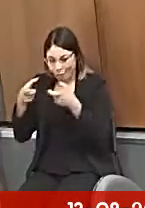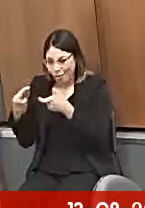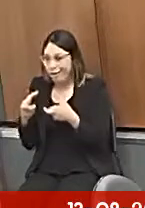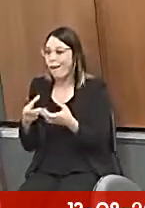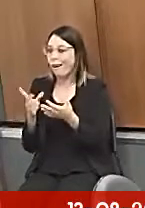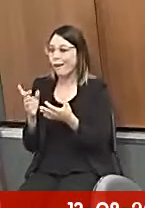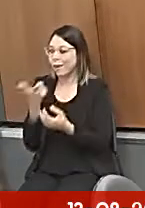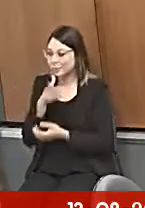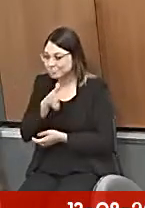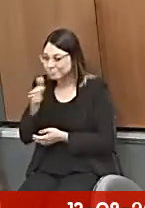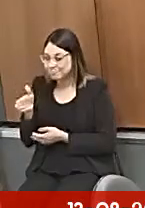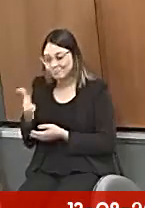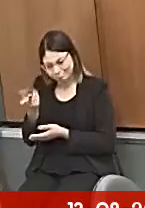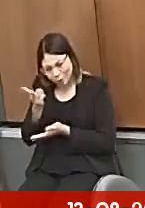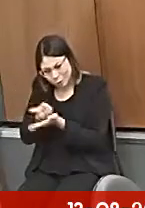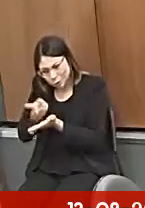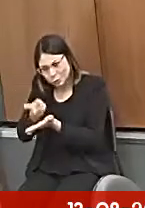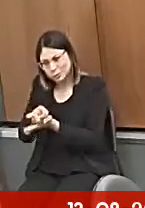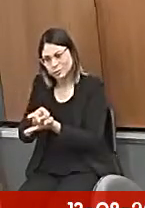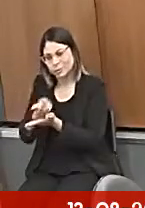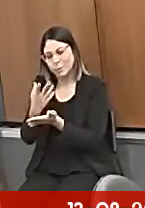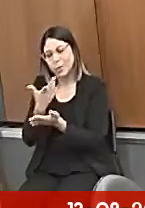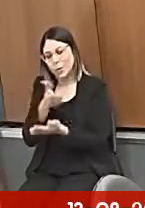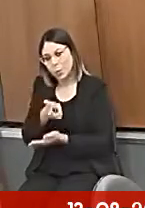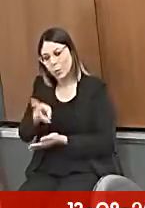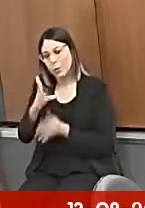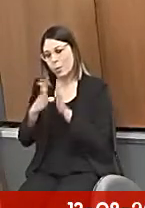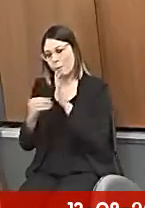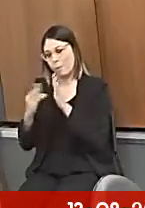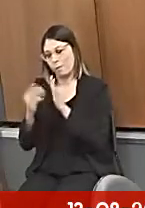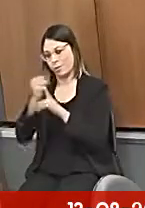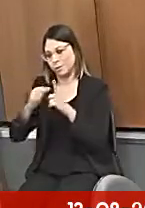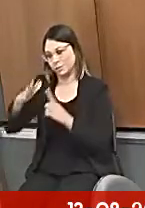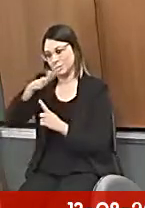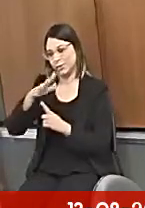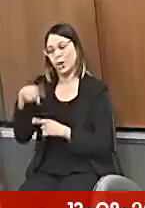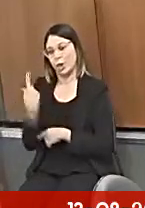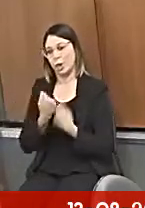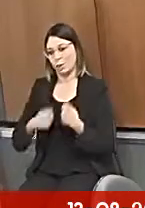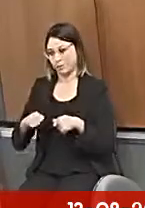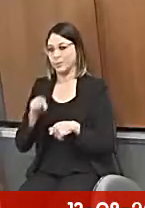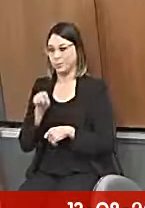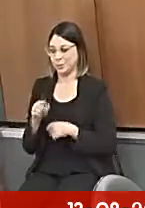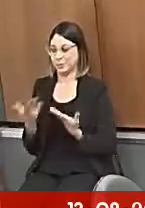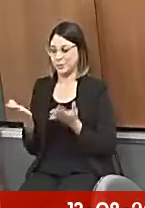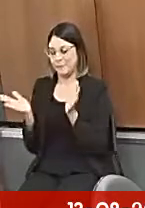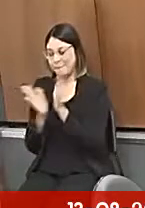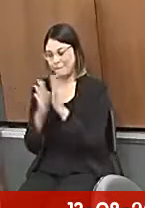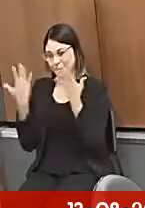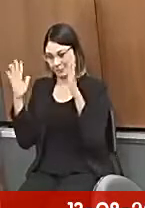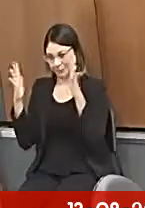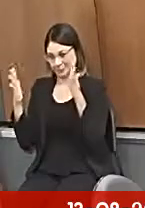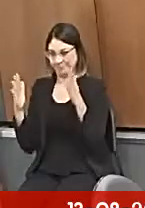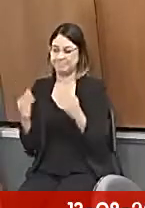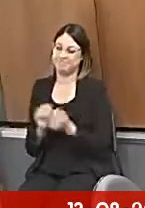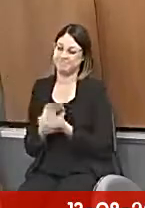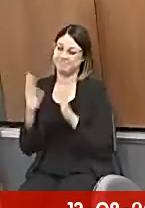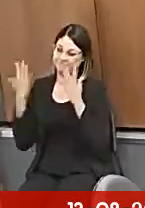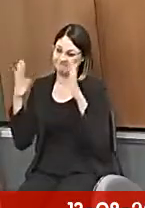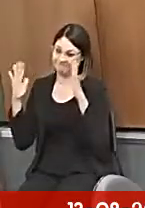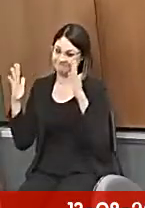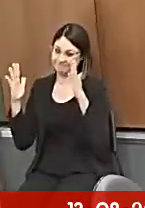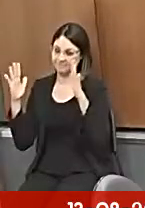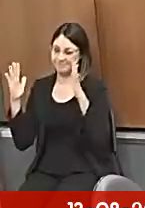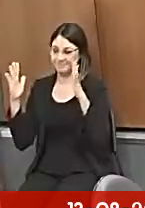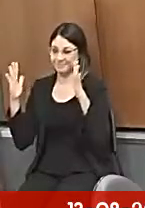tudo continuem a ser modelo na sociedade é disso que precisamos parabéns também dona